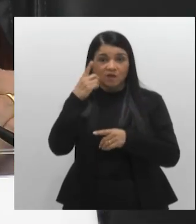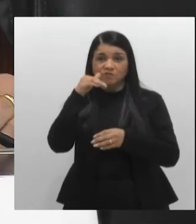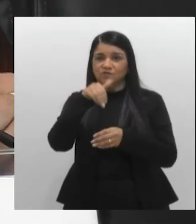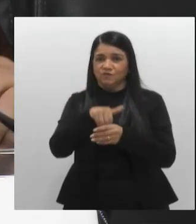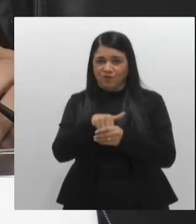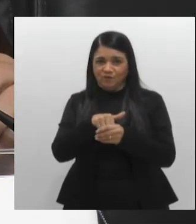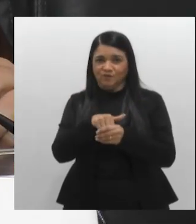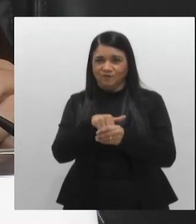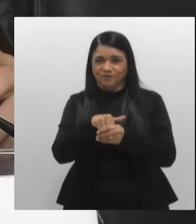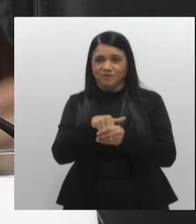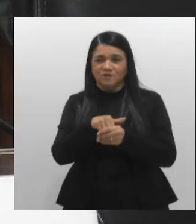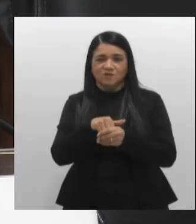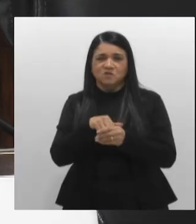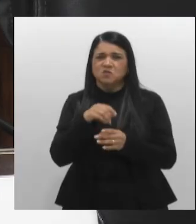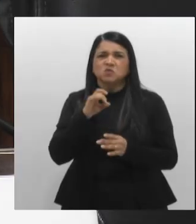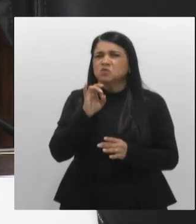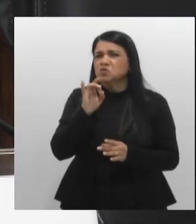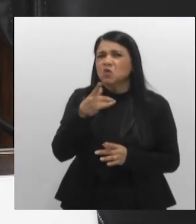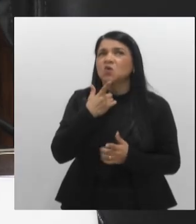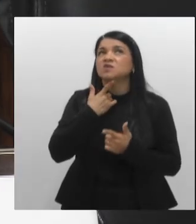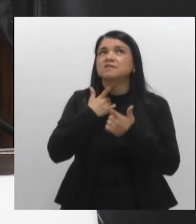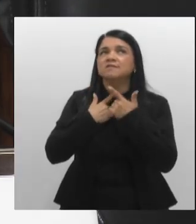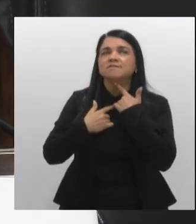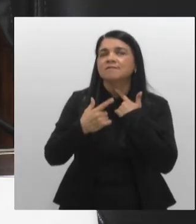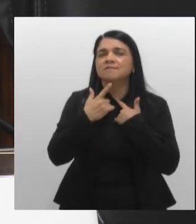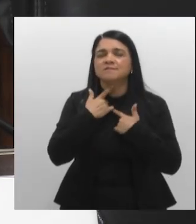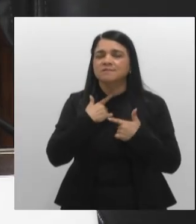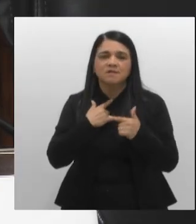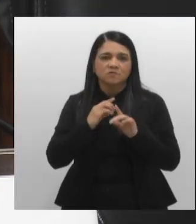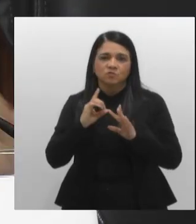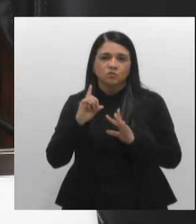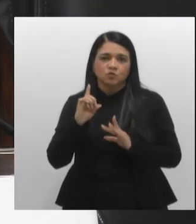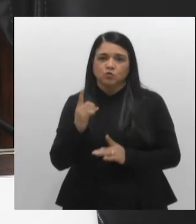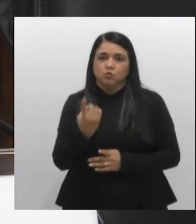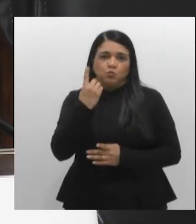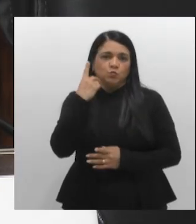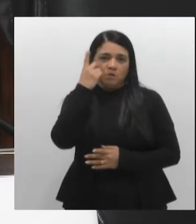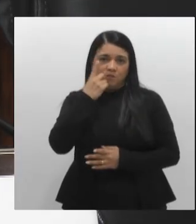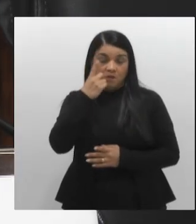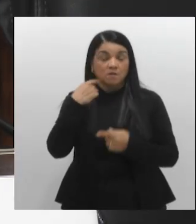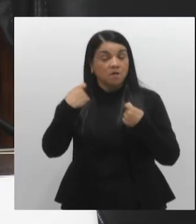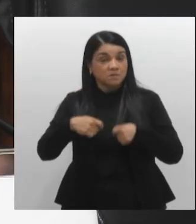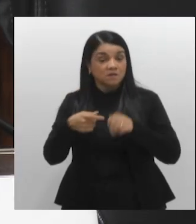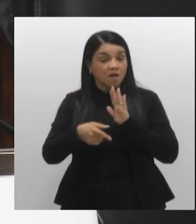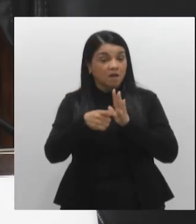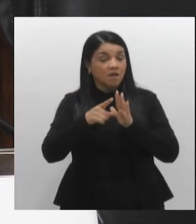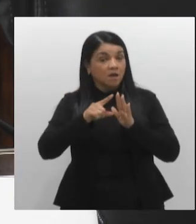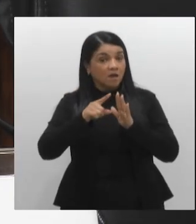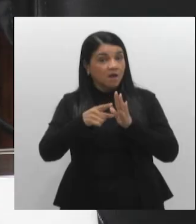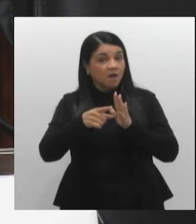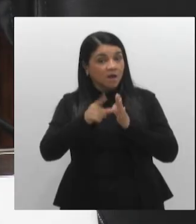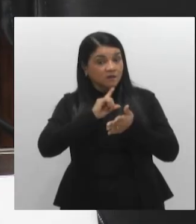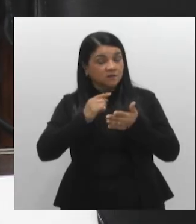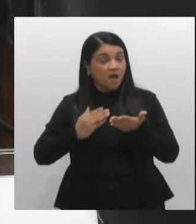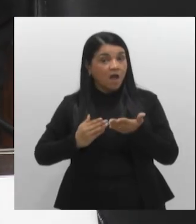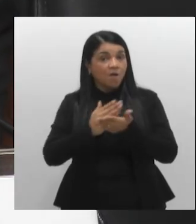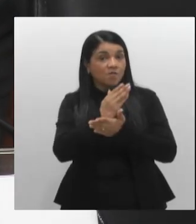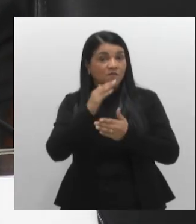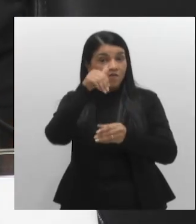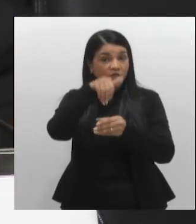não nasce apenas com o desejo de um parlamentar, ela precisa ser aprovada. E isso tem um